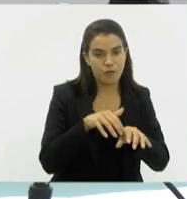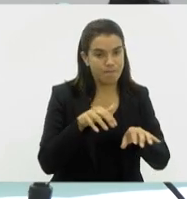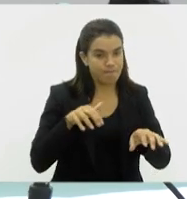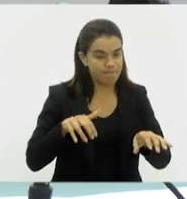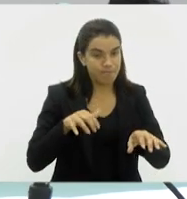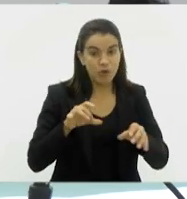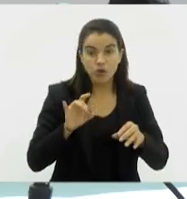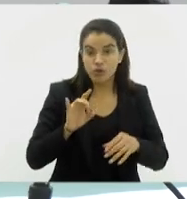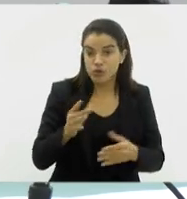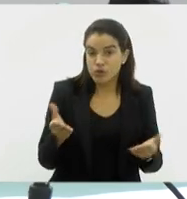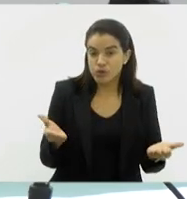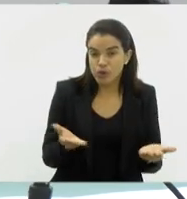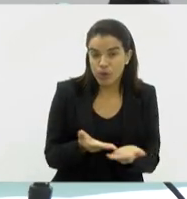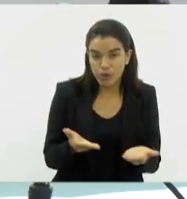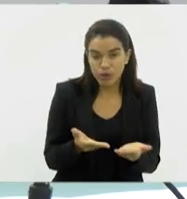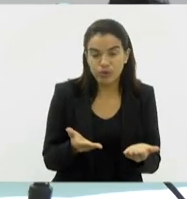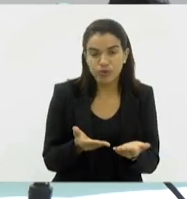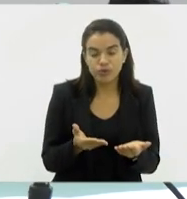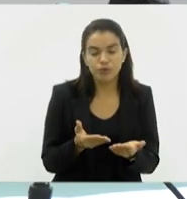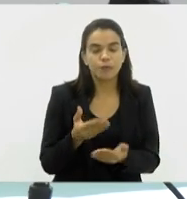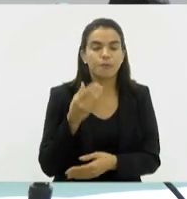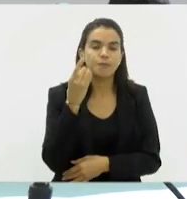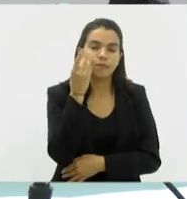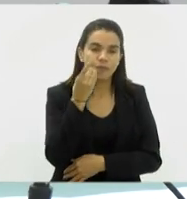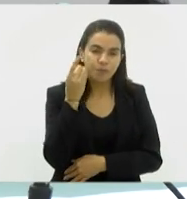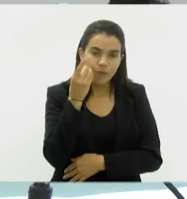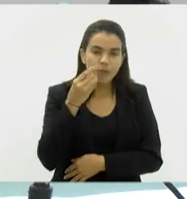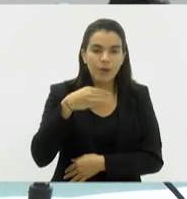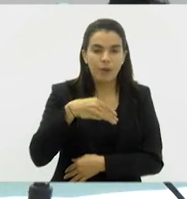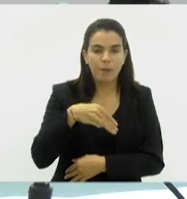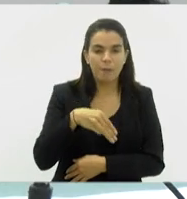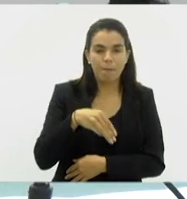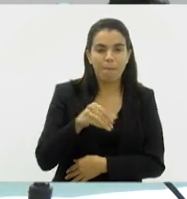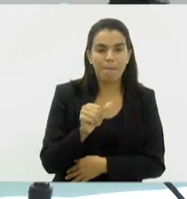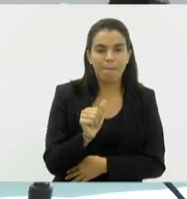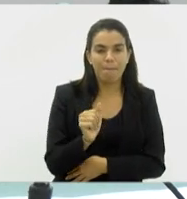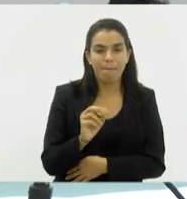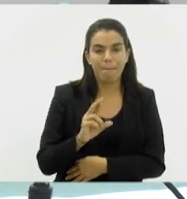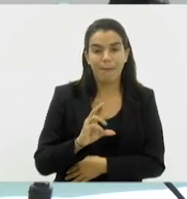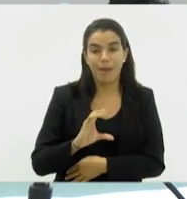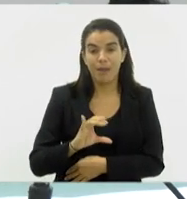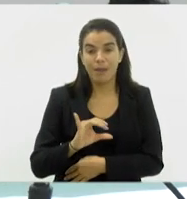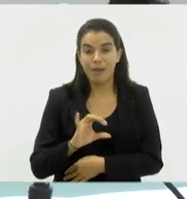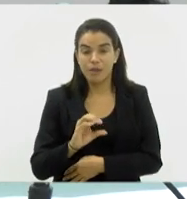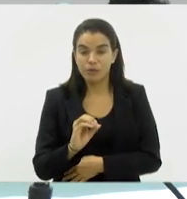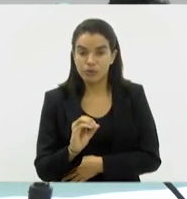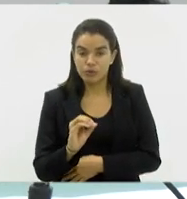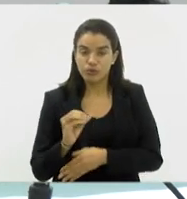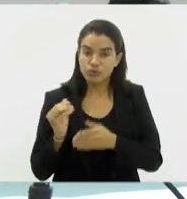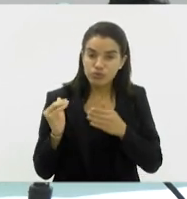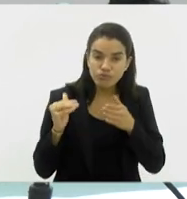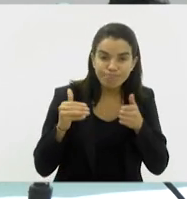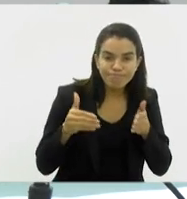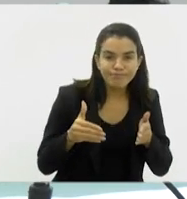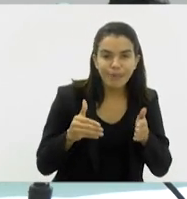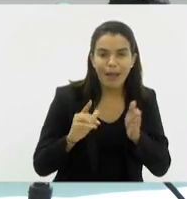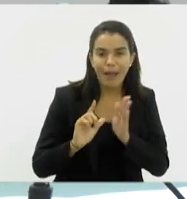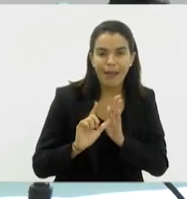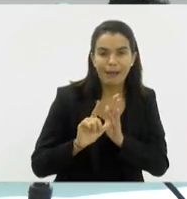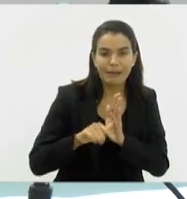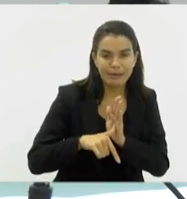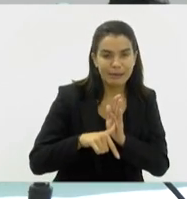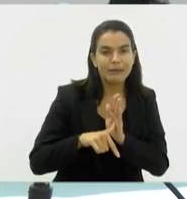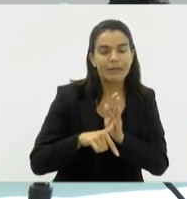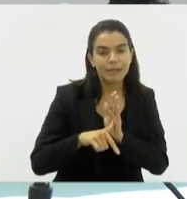foi fazer isso hoje o deputado Márcio goberto Gualberto chegou atrasado infelizmente